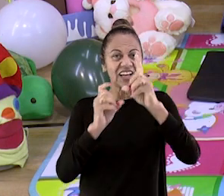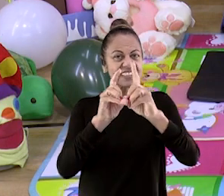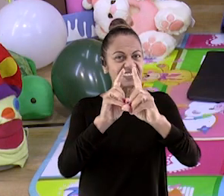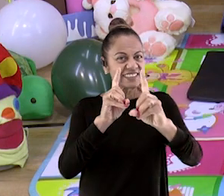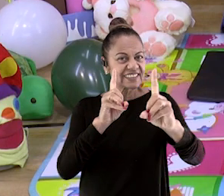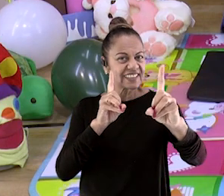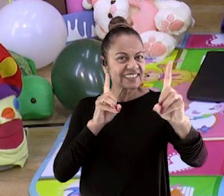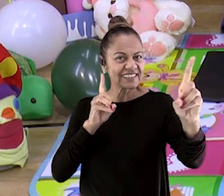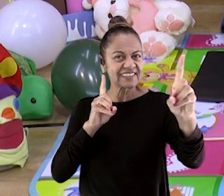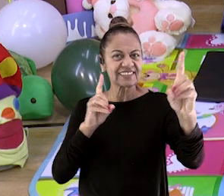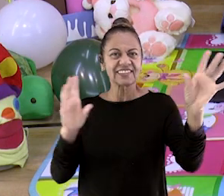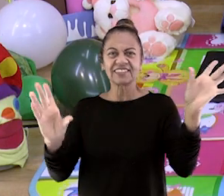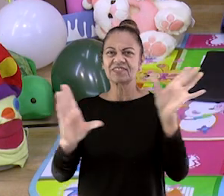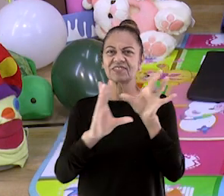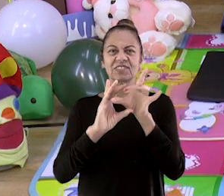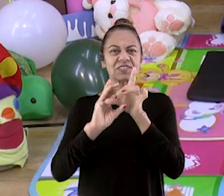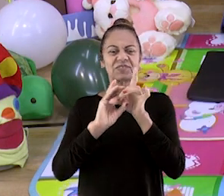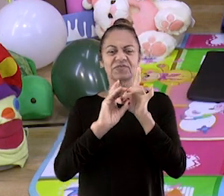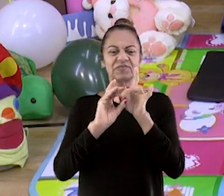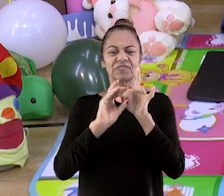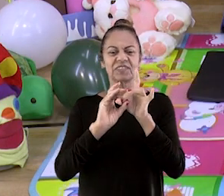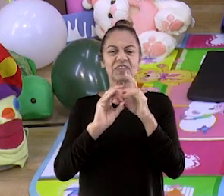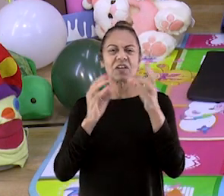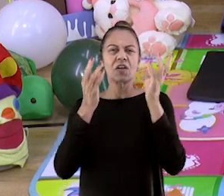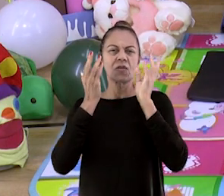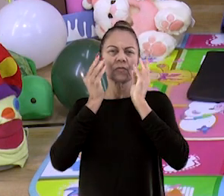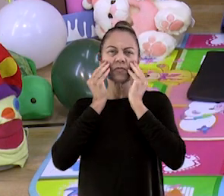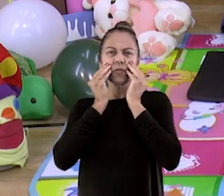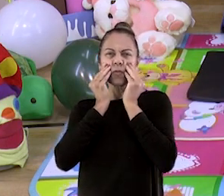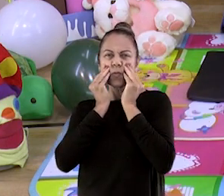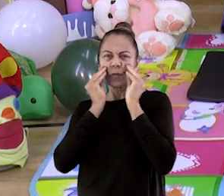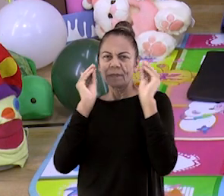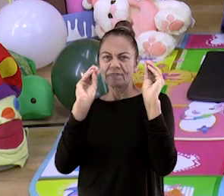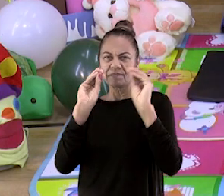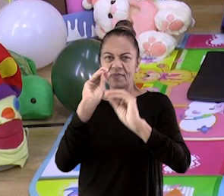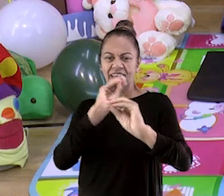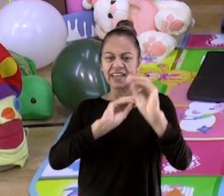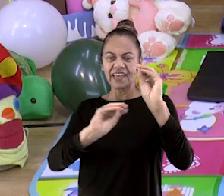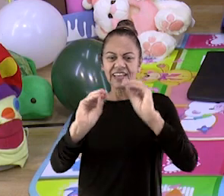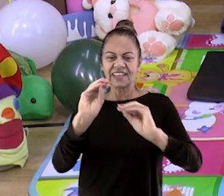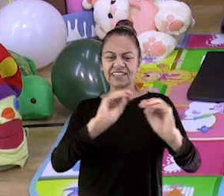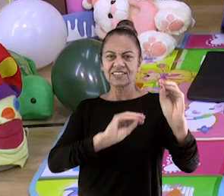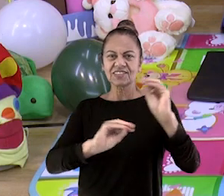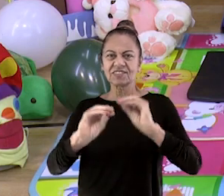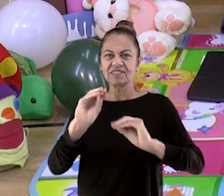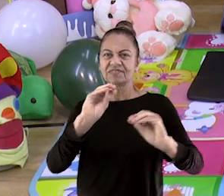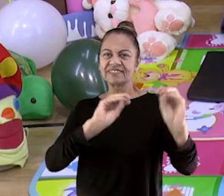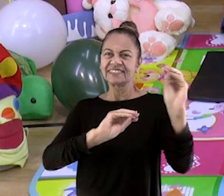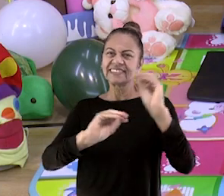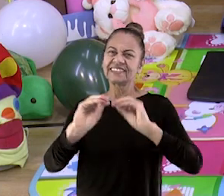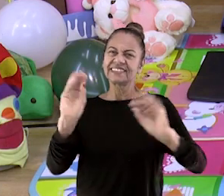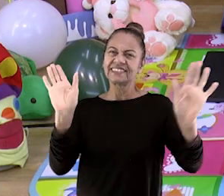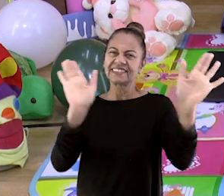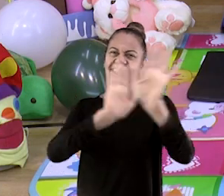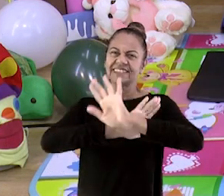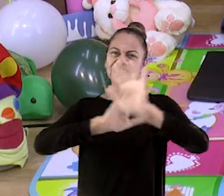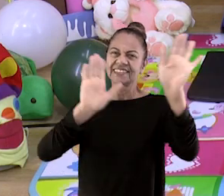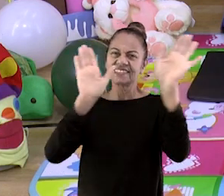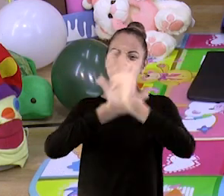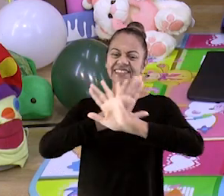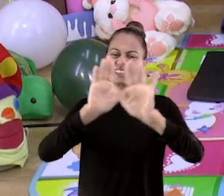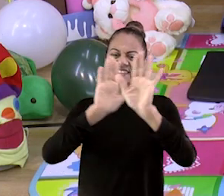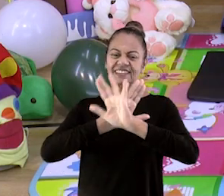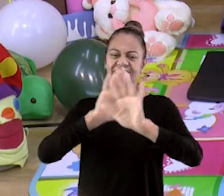estamos juntos um beijo um queijo e